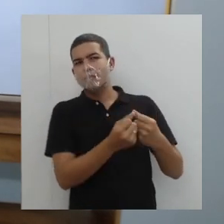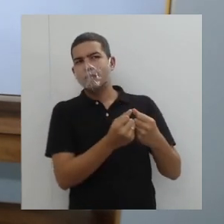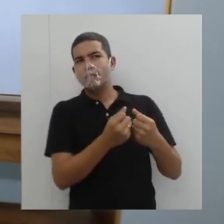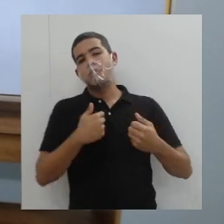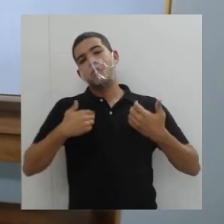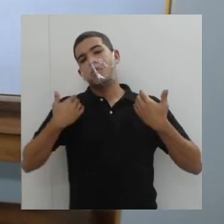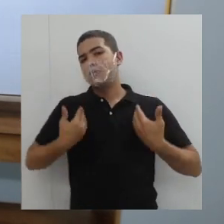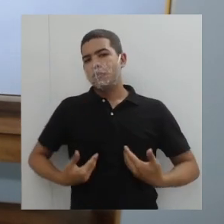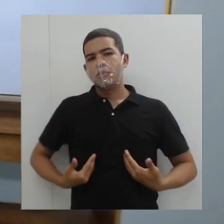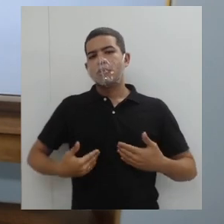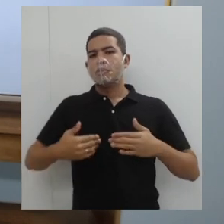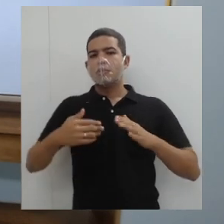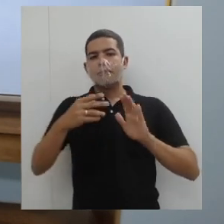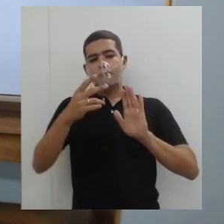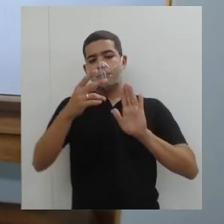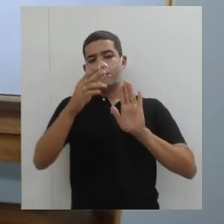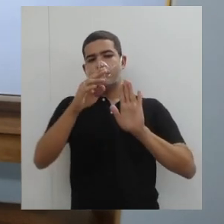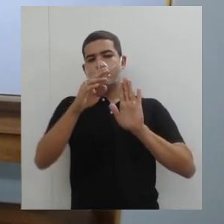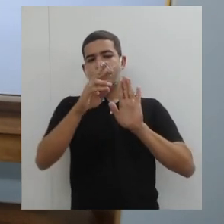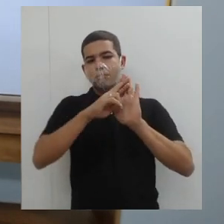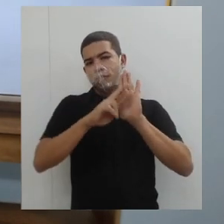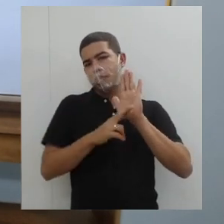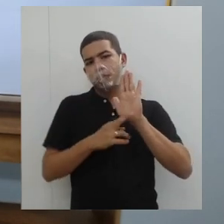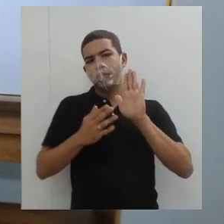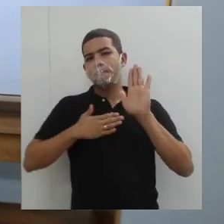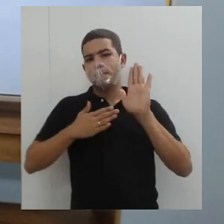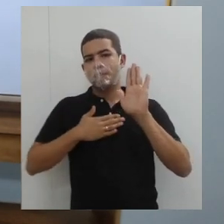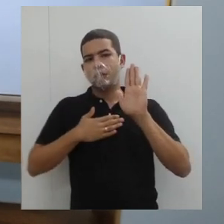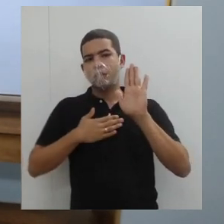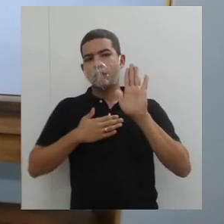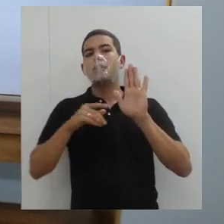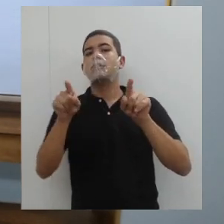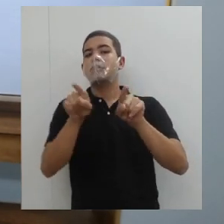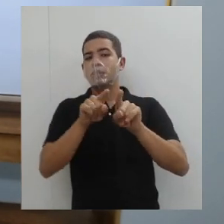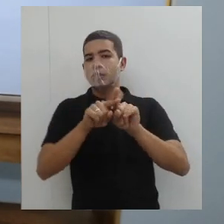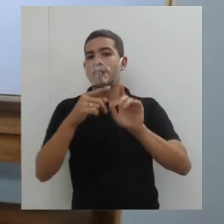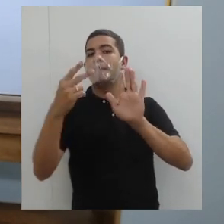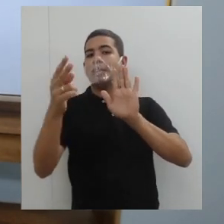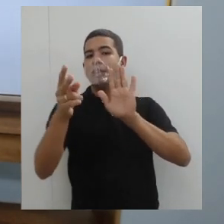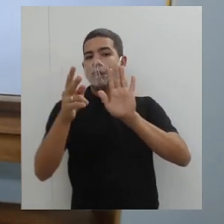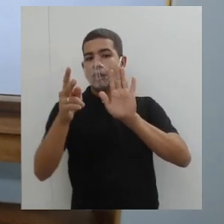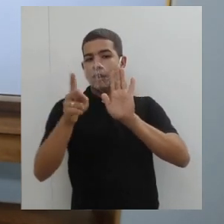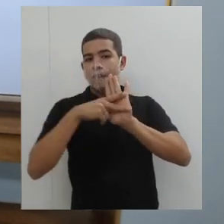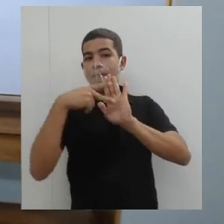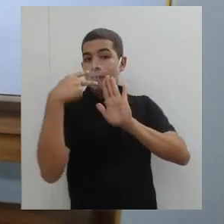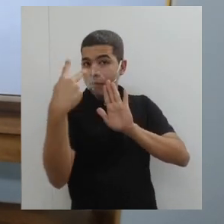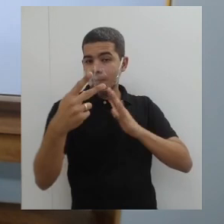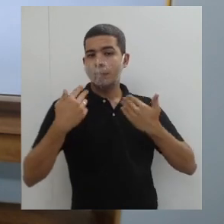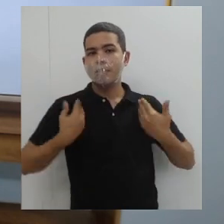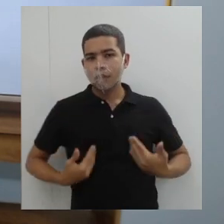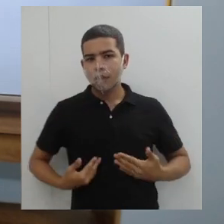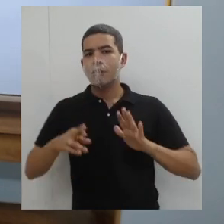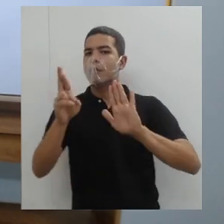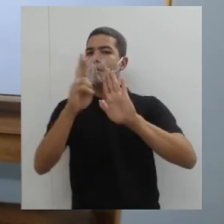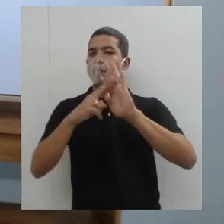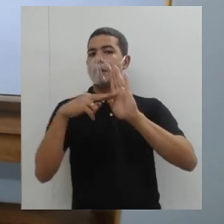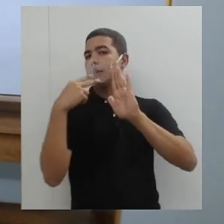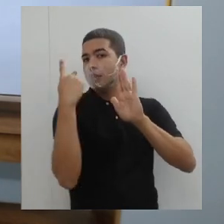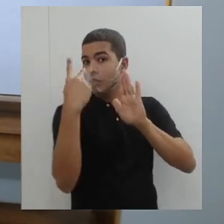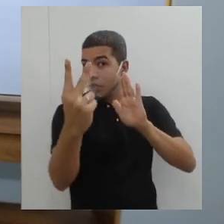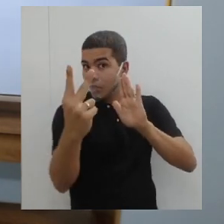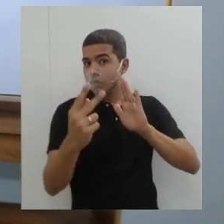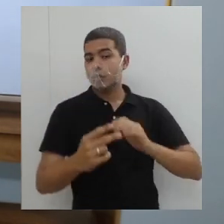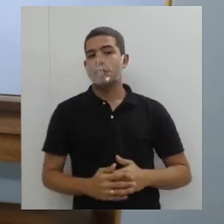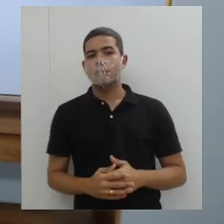meu corpo, as minhas regras. Aliás, o seu corpo também, suas normas, o seu corpo, suas regras. De acordo